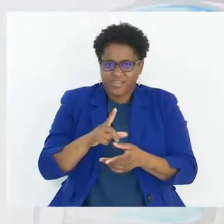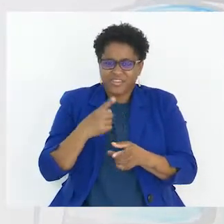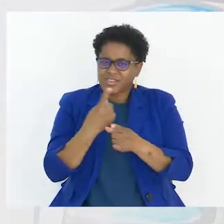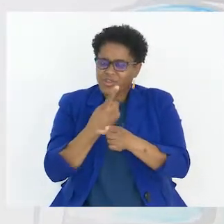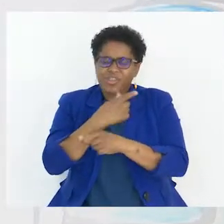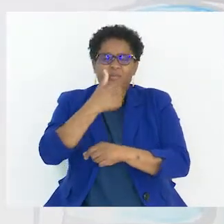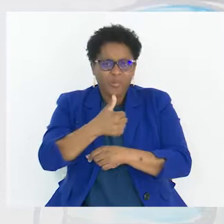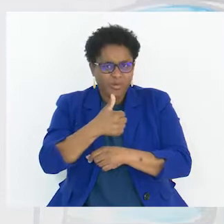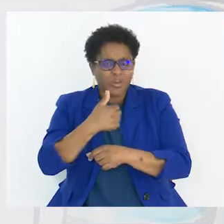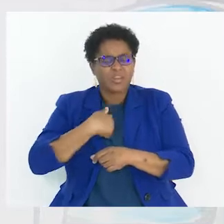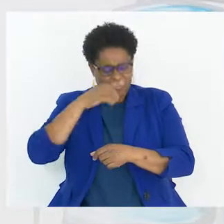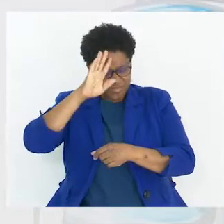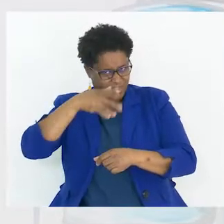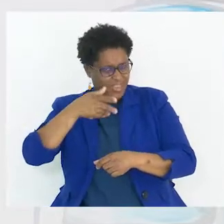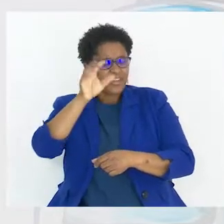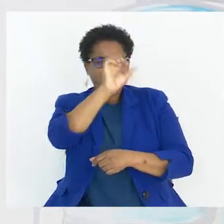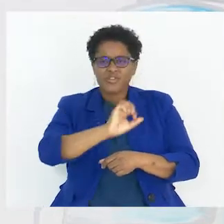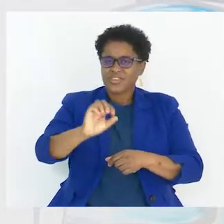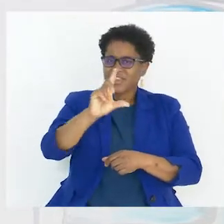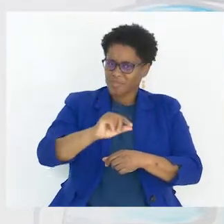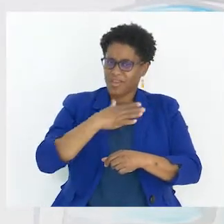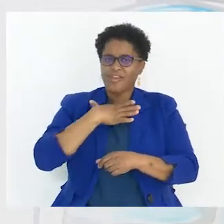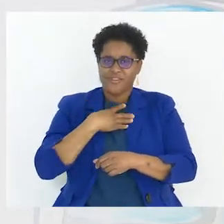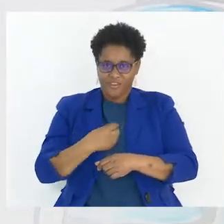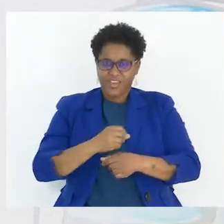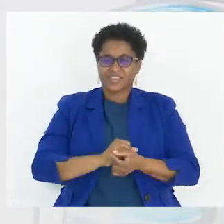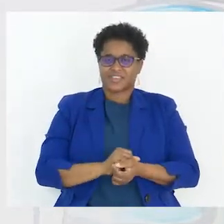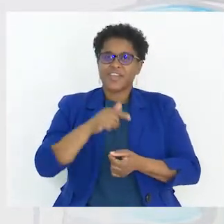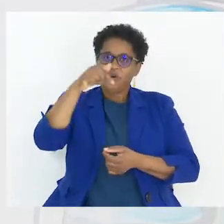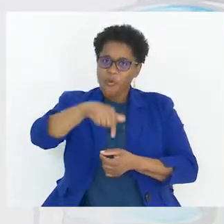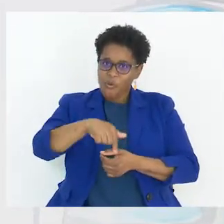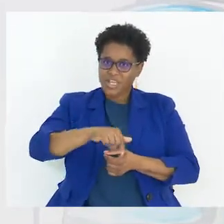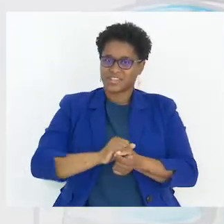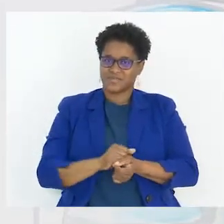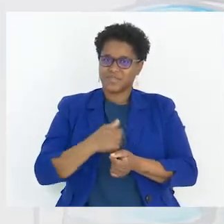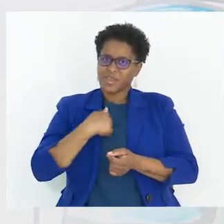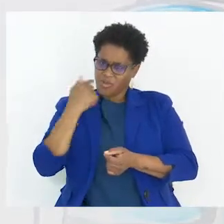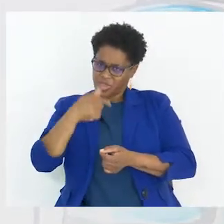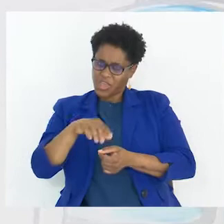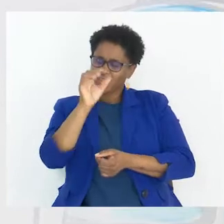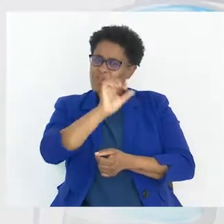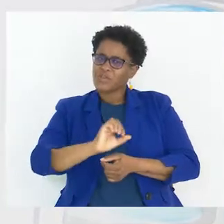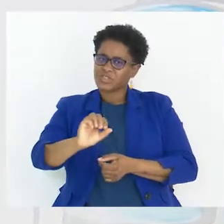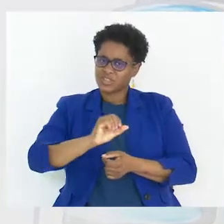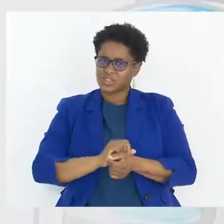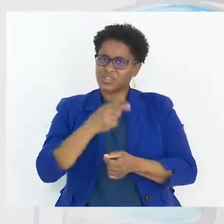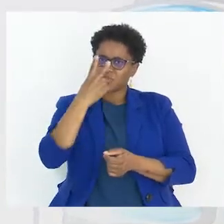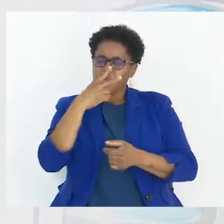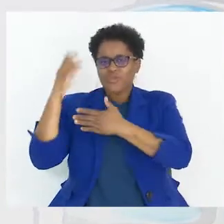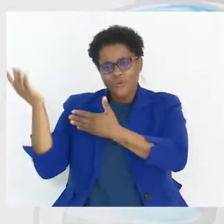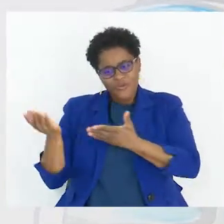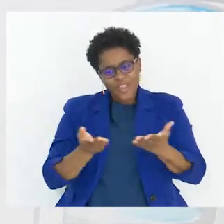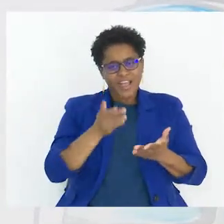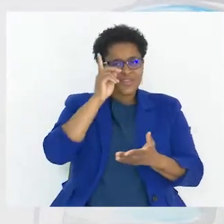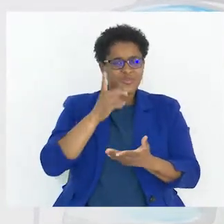Acredito bem que vocês também gostam, não é? Eu hoje trouxe-vos 2 convidados para